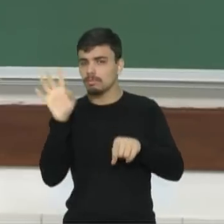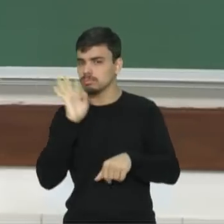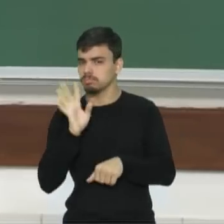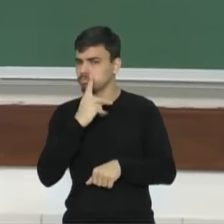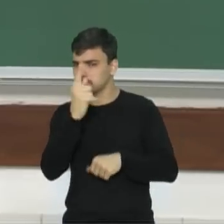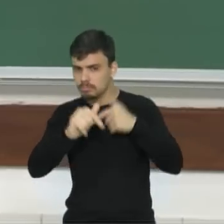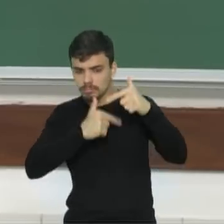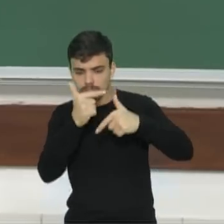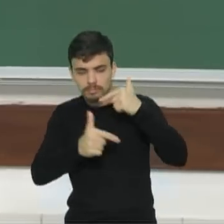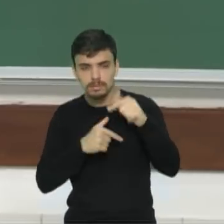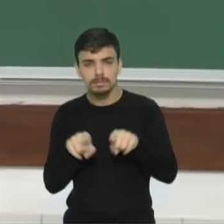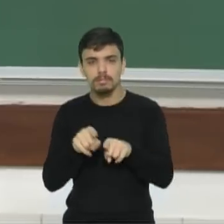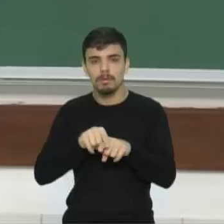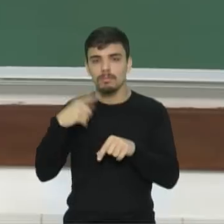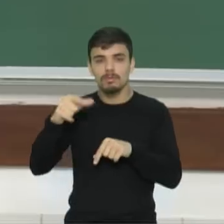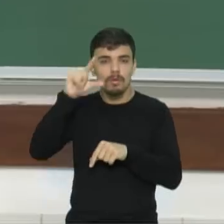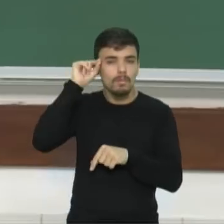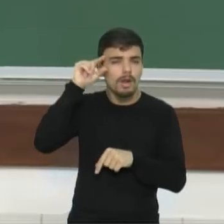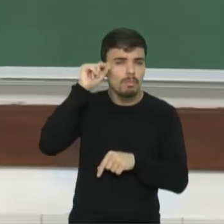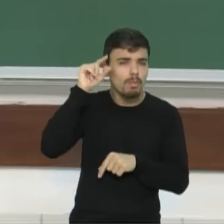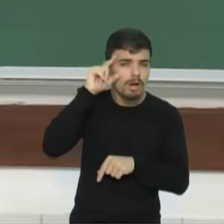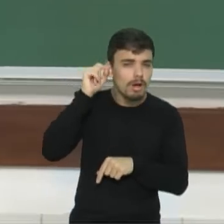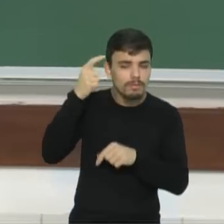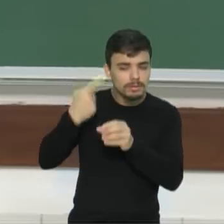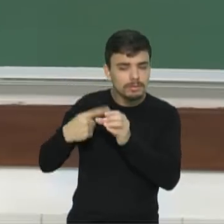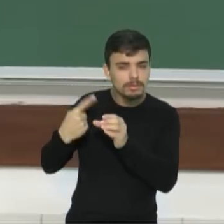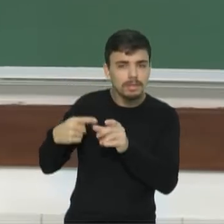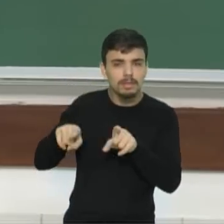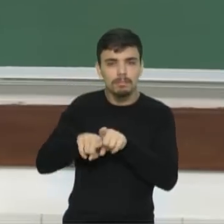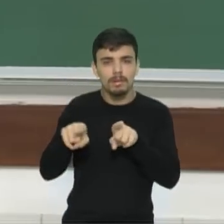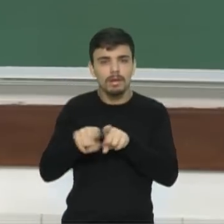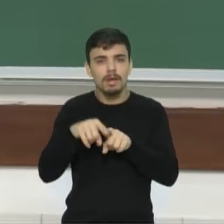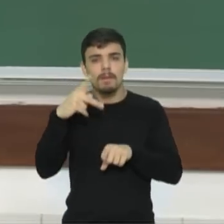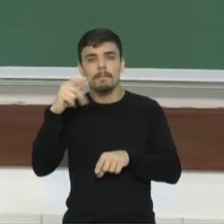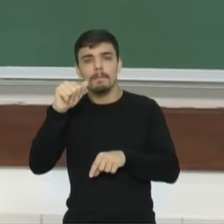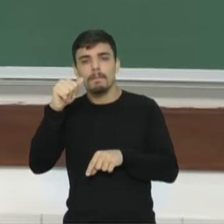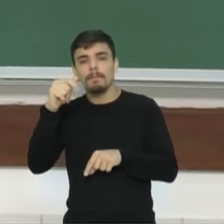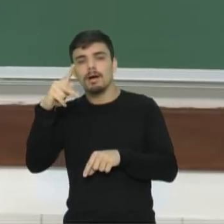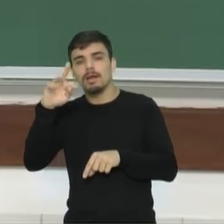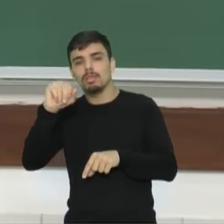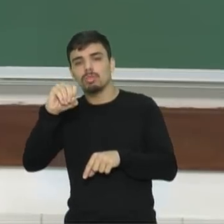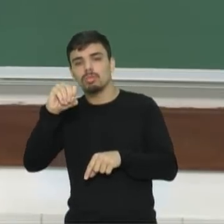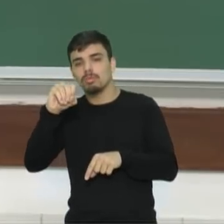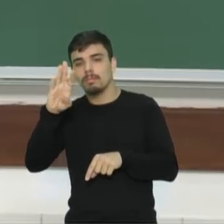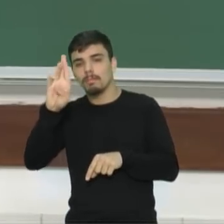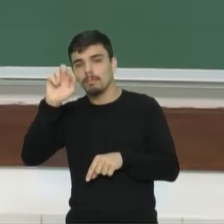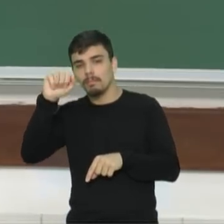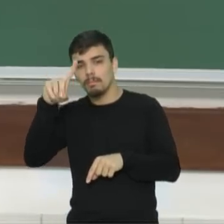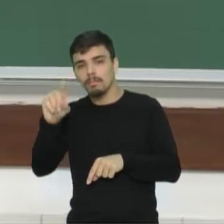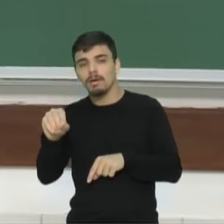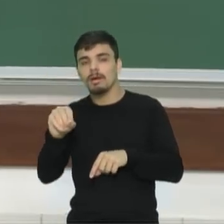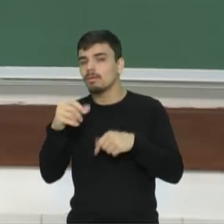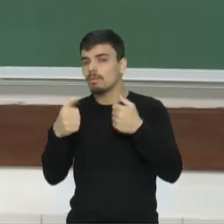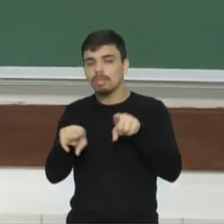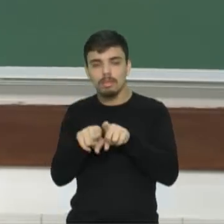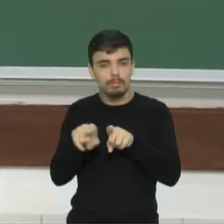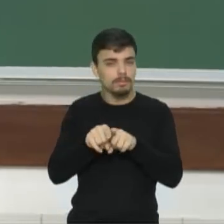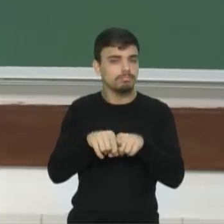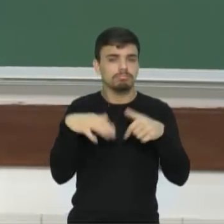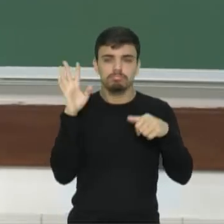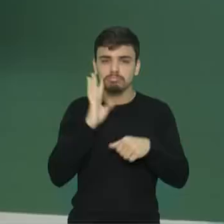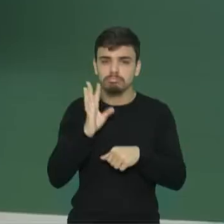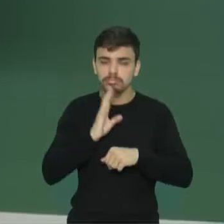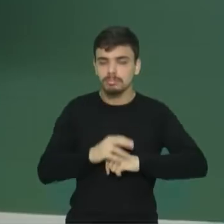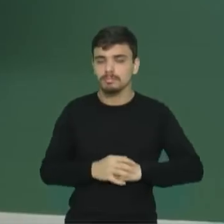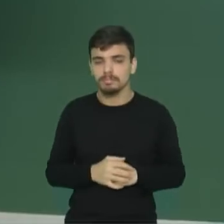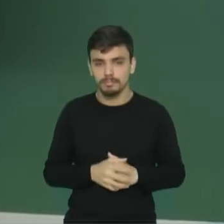fizeram. O pessoal lá de Guarapuava mandando o que fez. O pessoal de Pato Branco, White Duck, muito obrigado, né? Olha só,